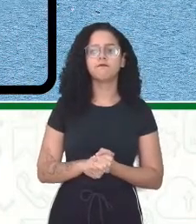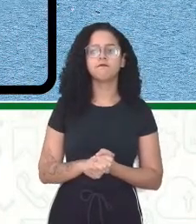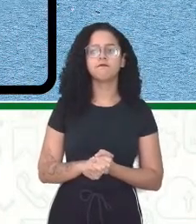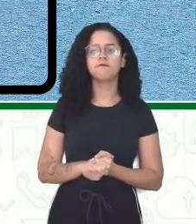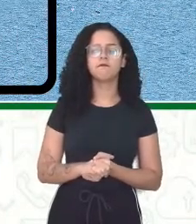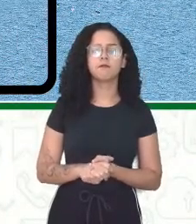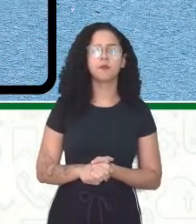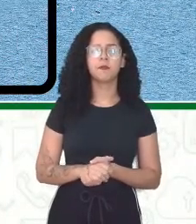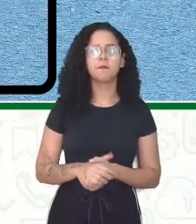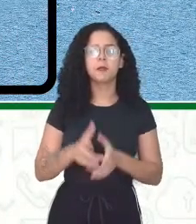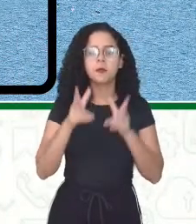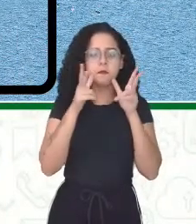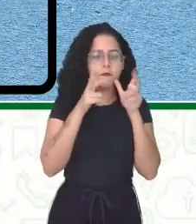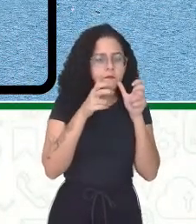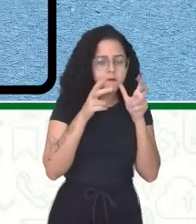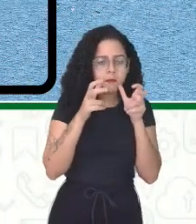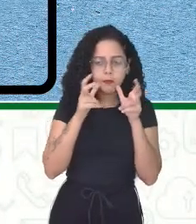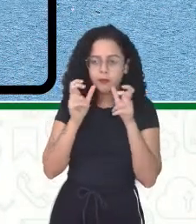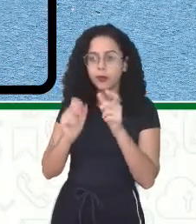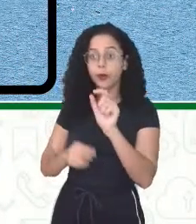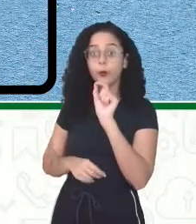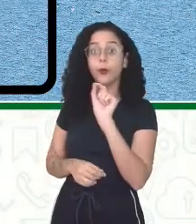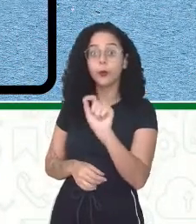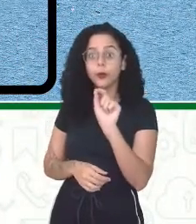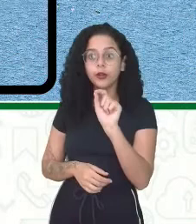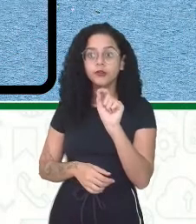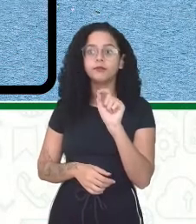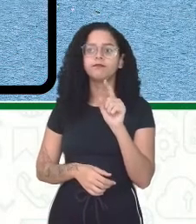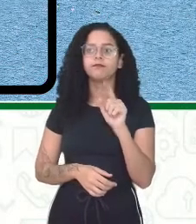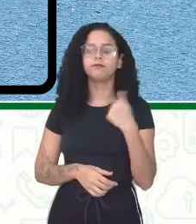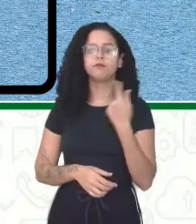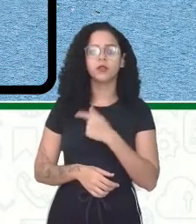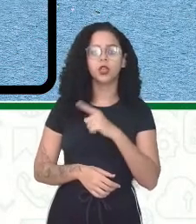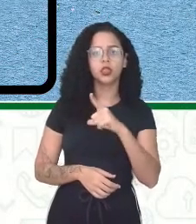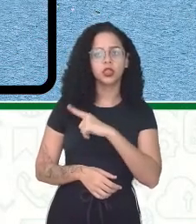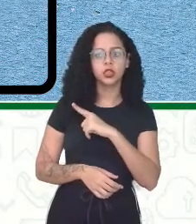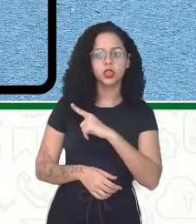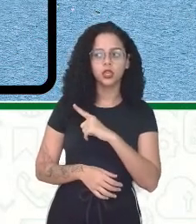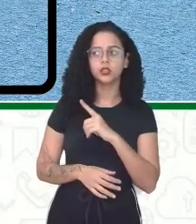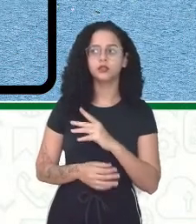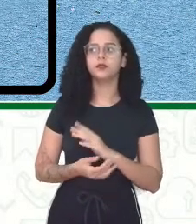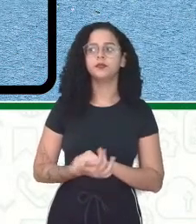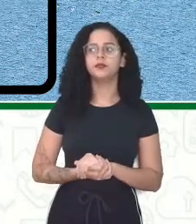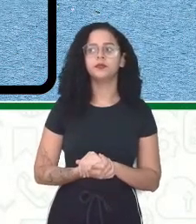perceber que nós temos todas